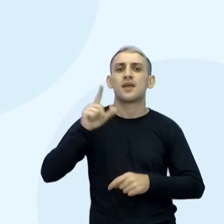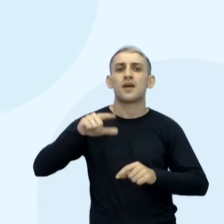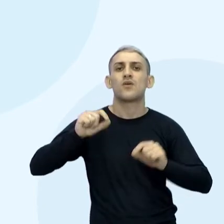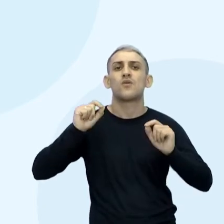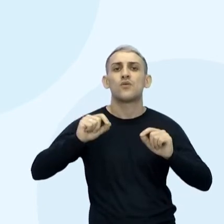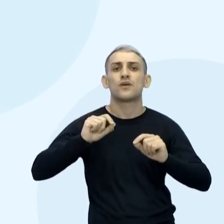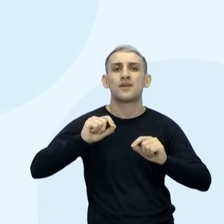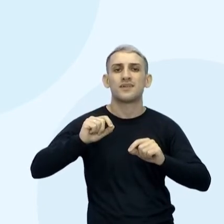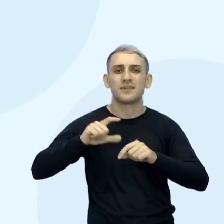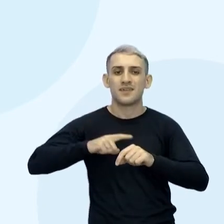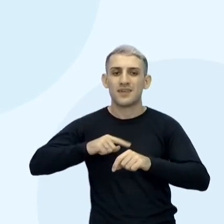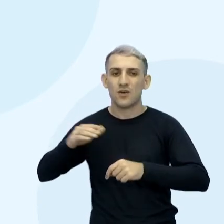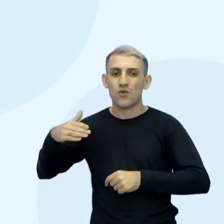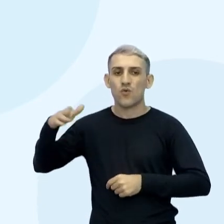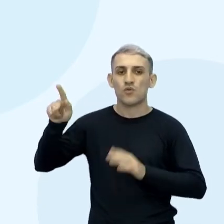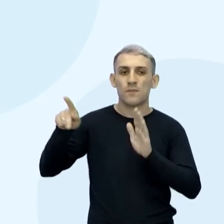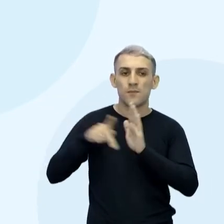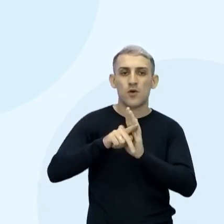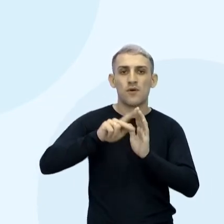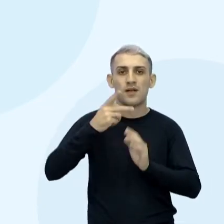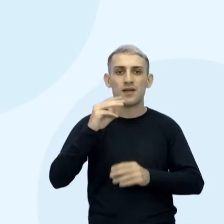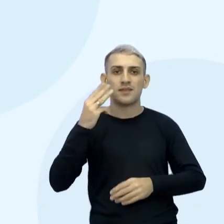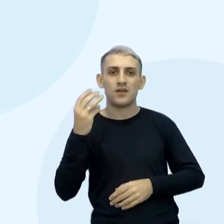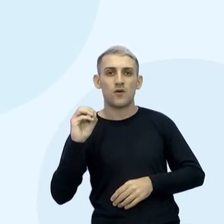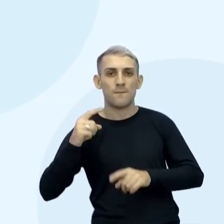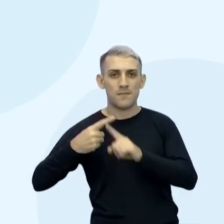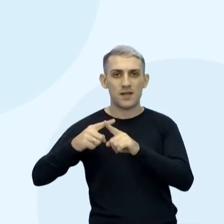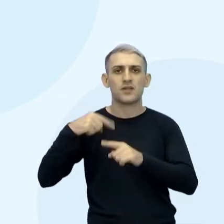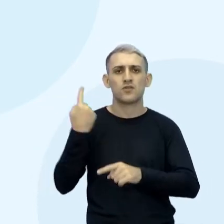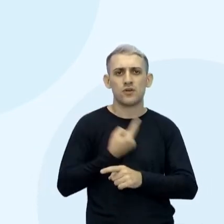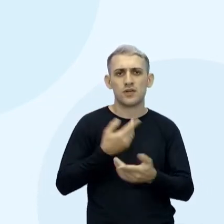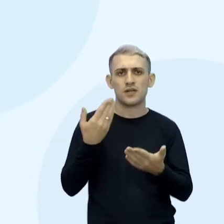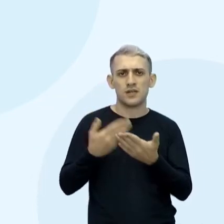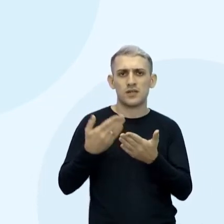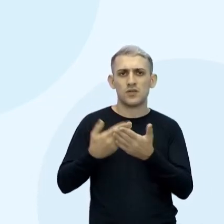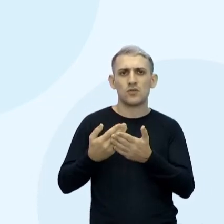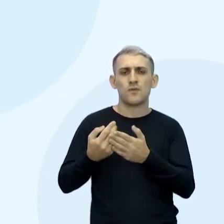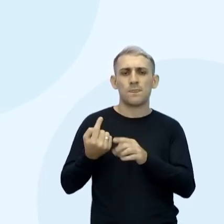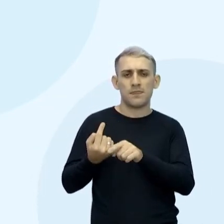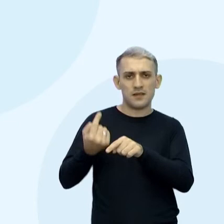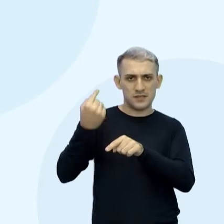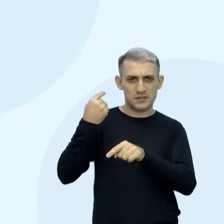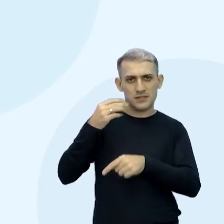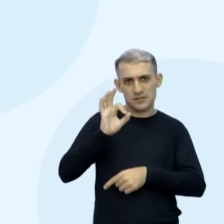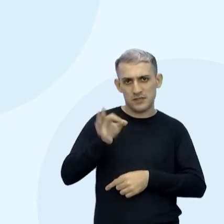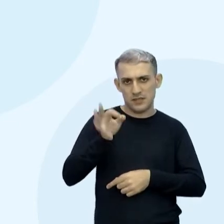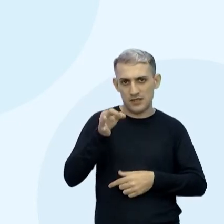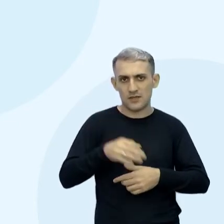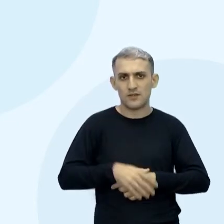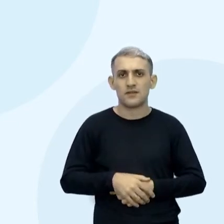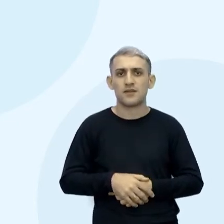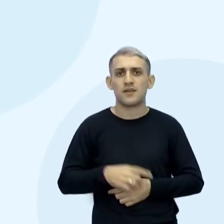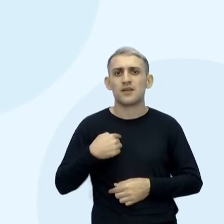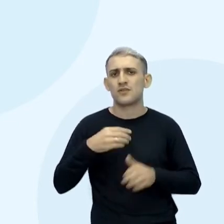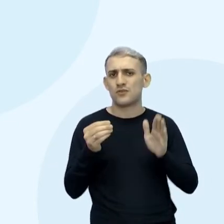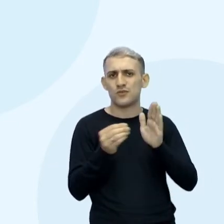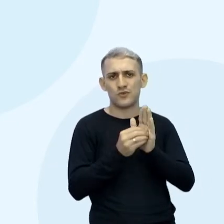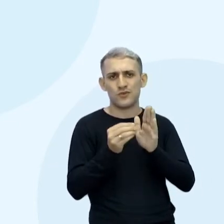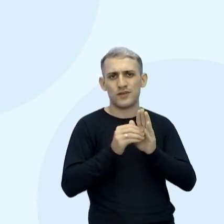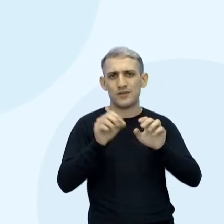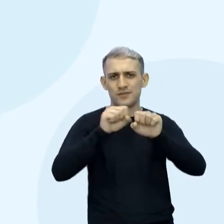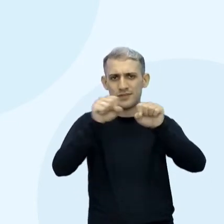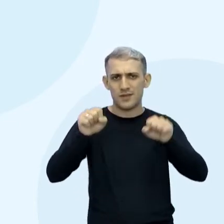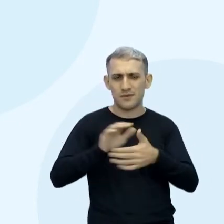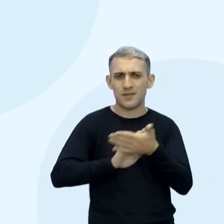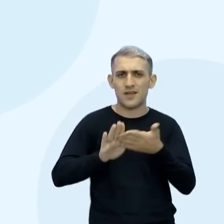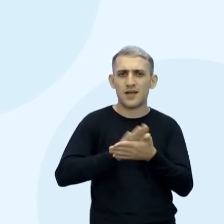um aumento da espécie H3O+, que a gente estudou ali, tá certo? Não coloquei a fórmula do ácido lático,